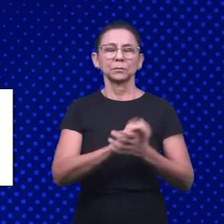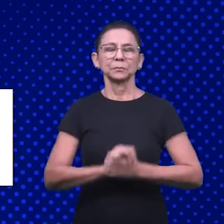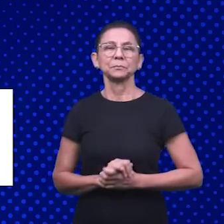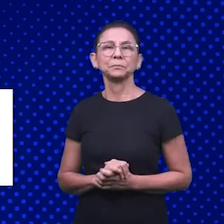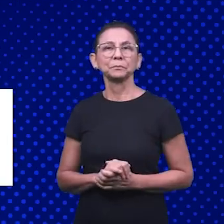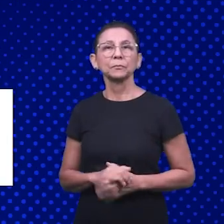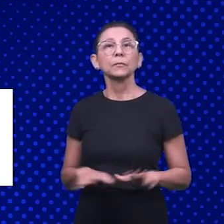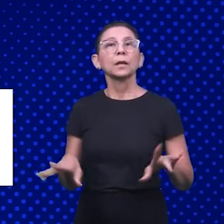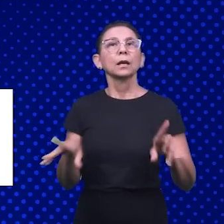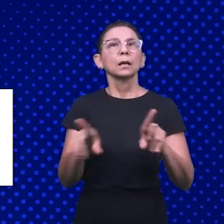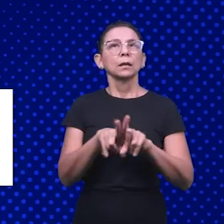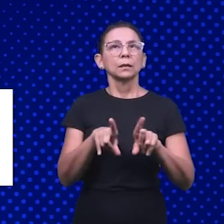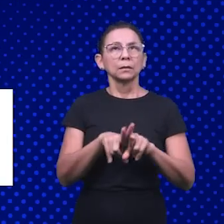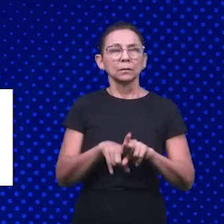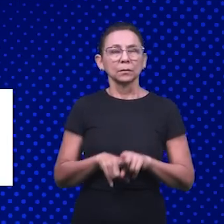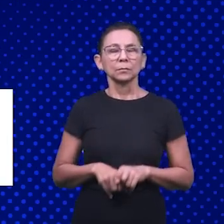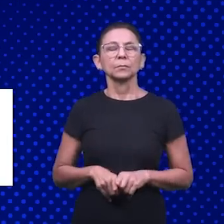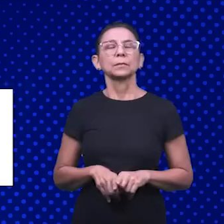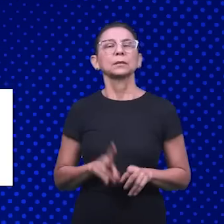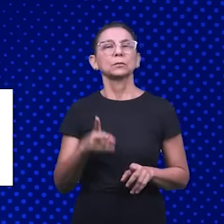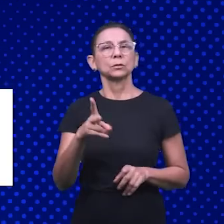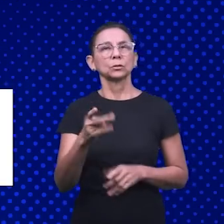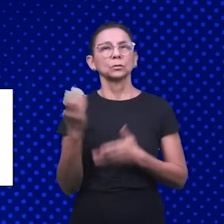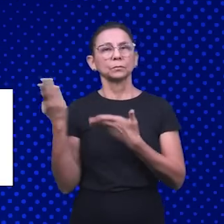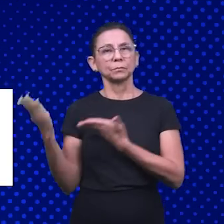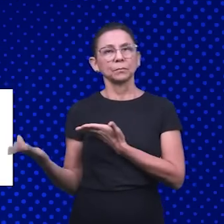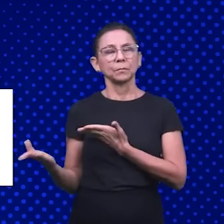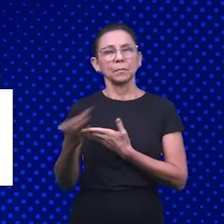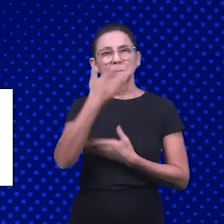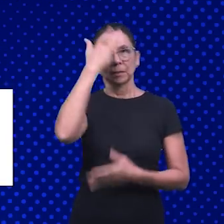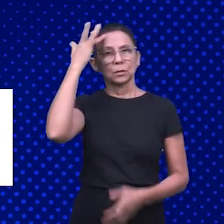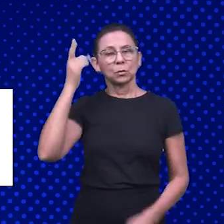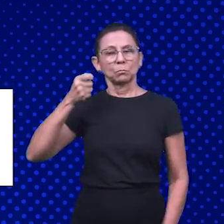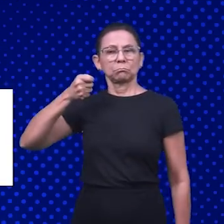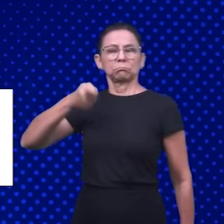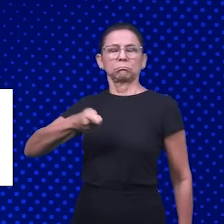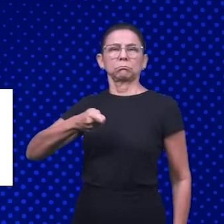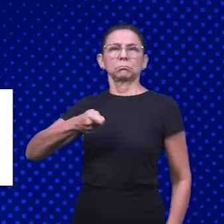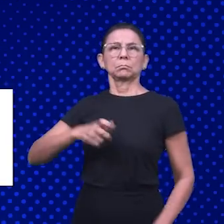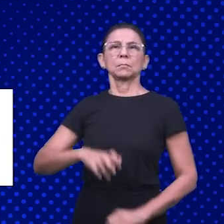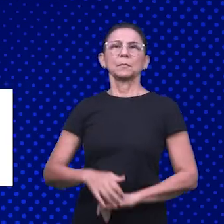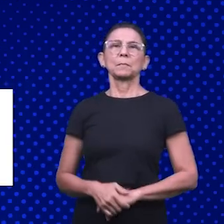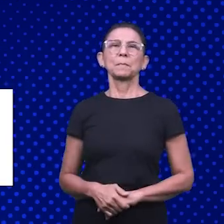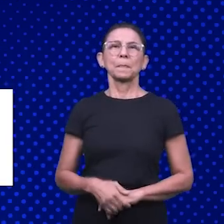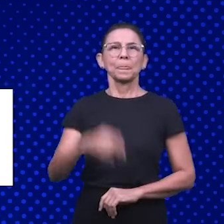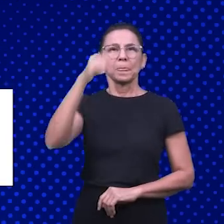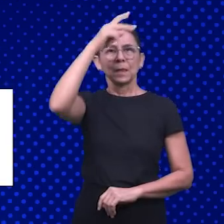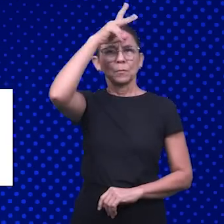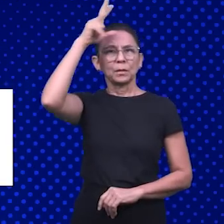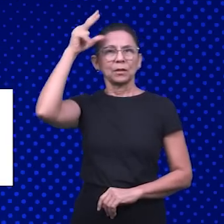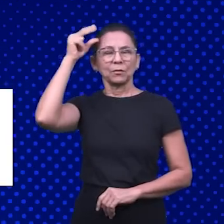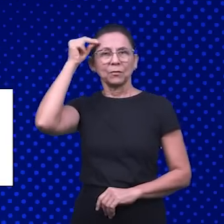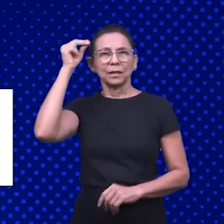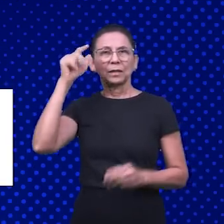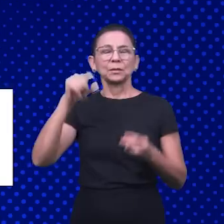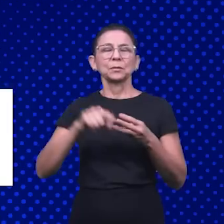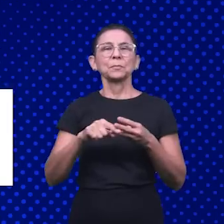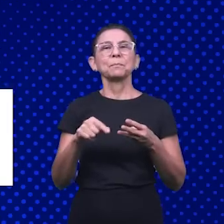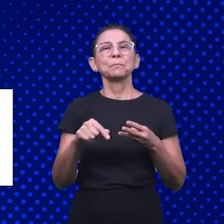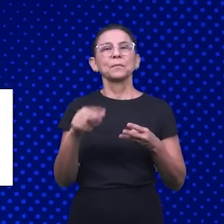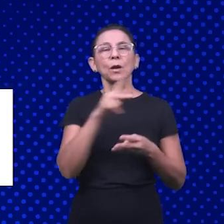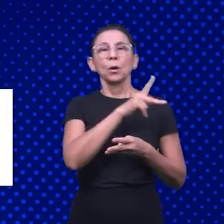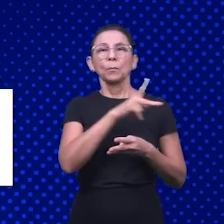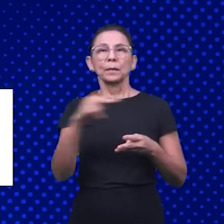Minas Gerais, do mesmo ministério, houve a presença de autoridades neste culto, entre elas o prefeito, o presidente da